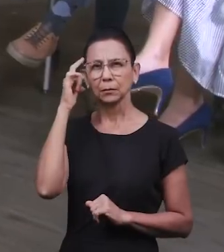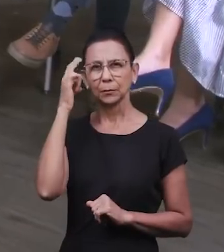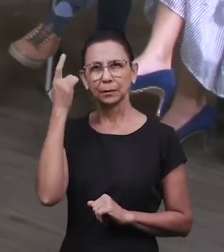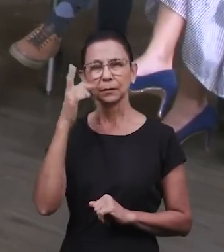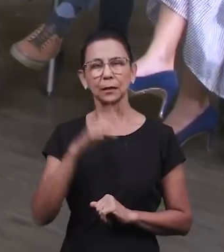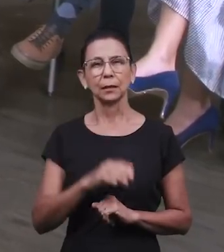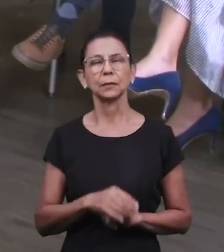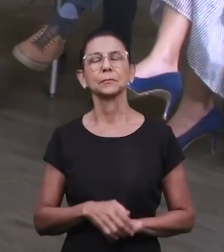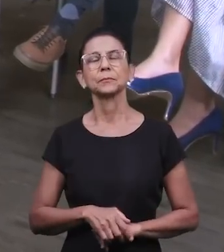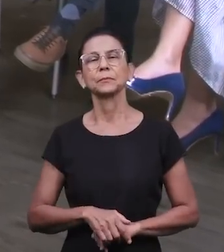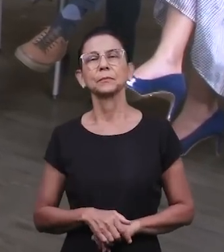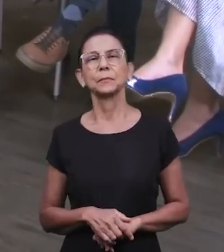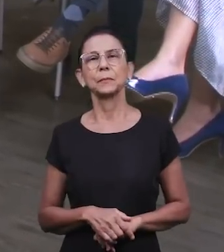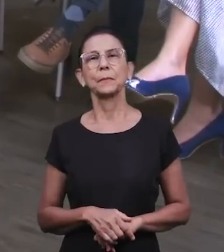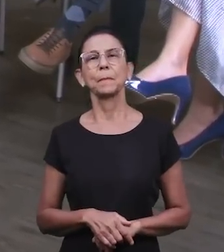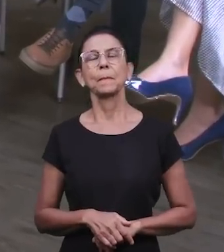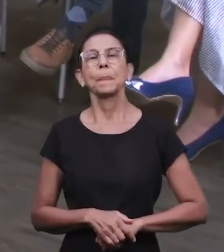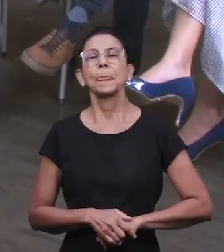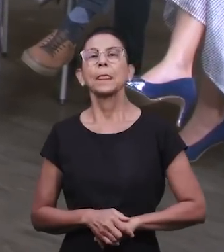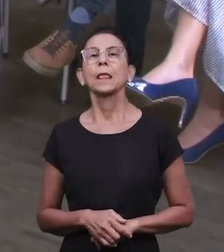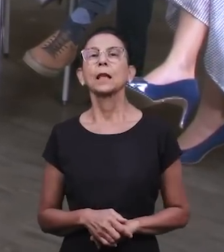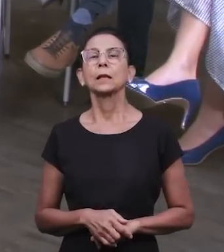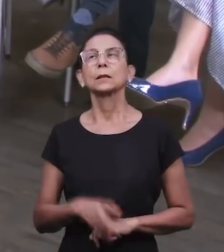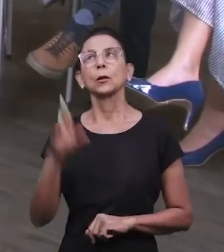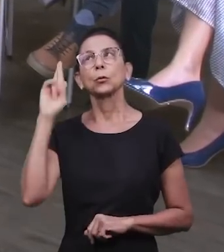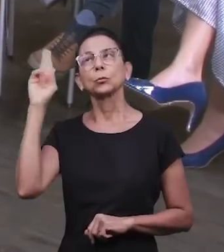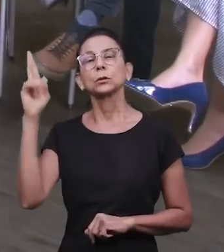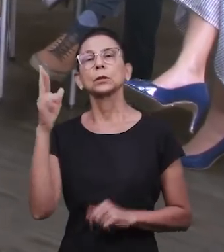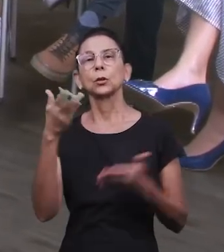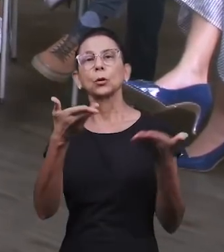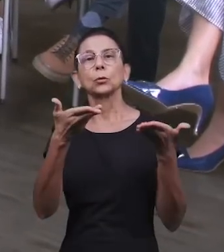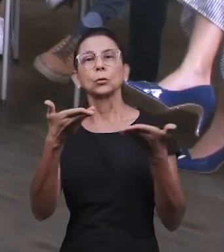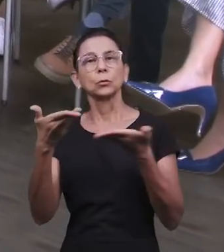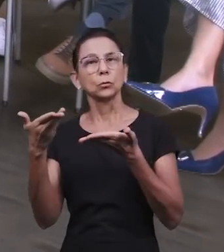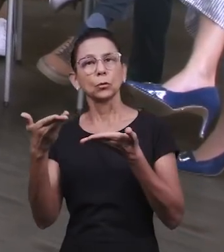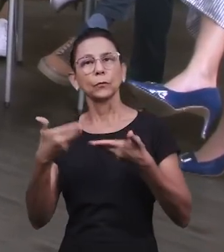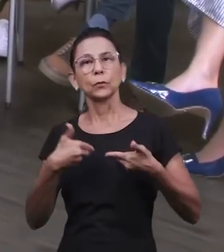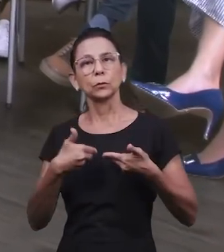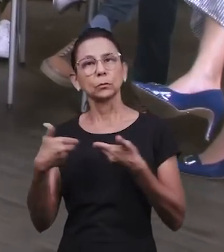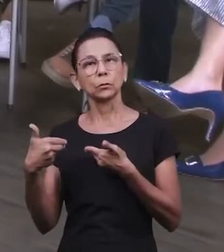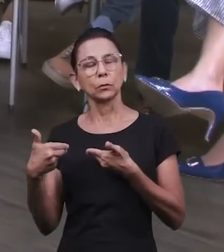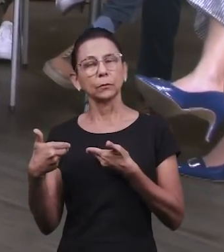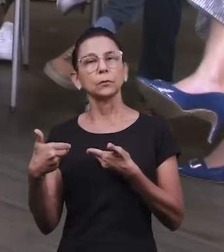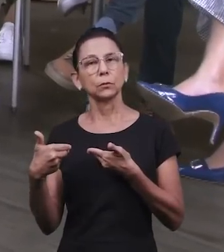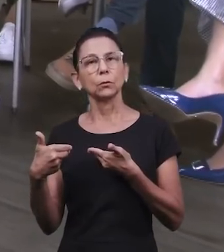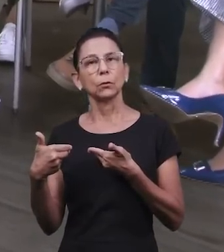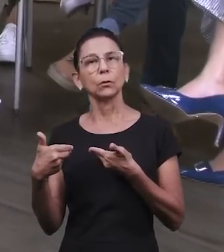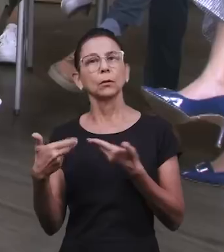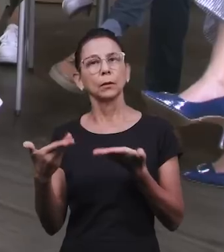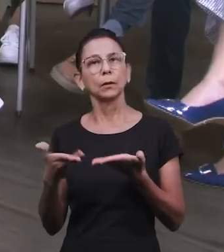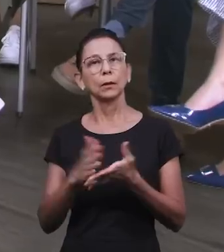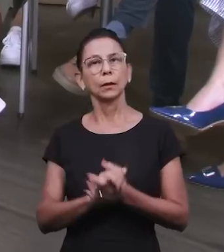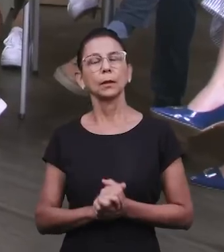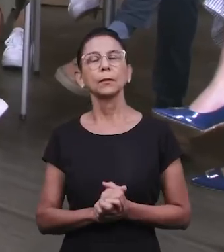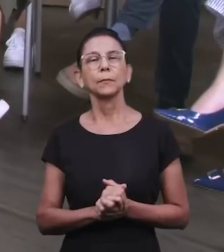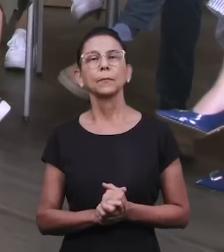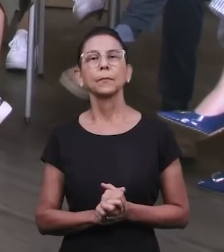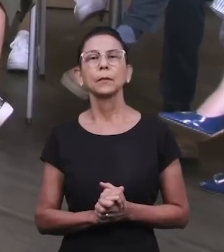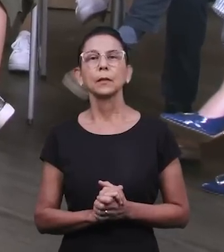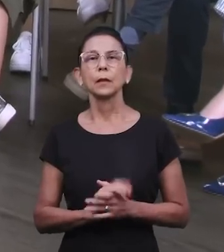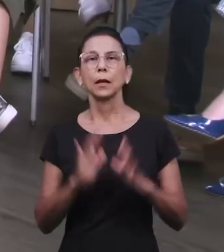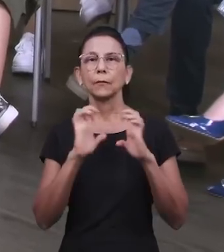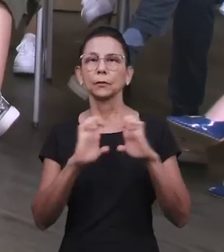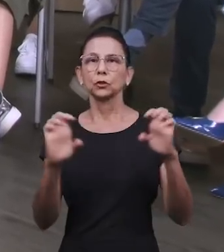isso passa pela nossa confiança no Senhor. É isso que a gente está sendo convidado a fazer, o Senhor tem um chamado do Senhor para as nossas vidas para a gente